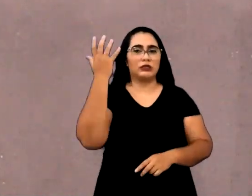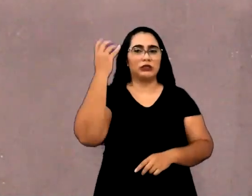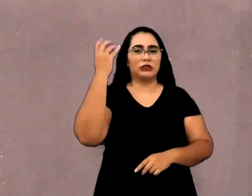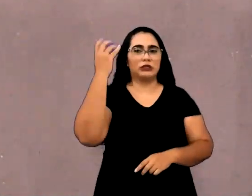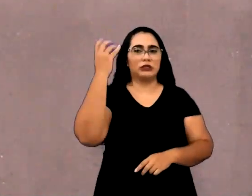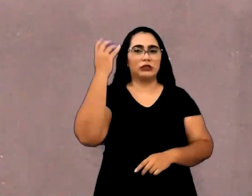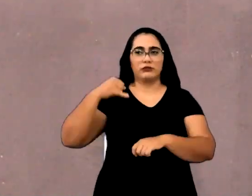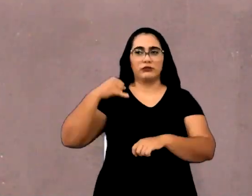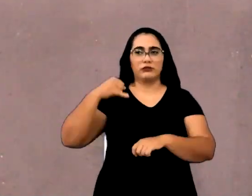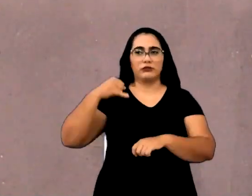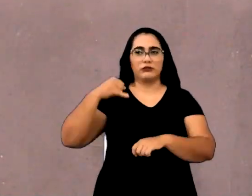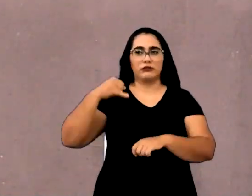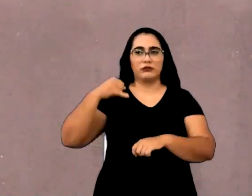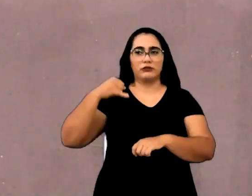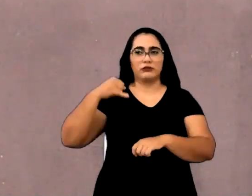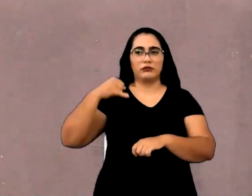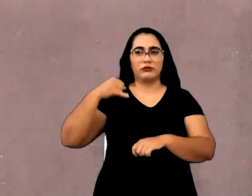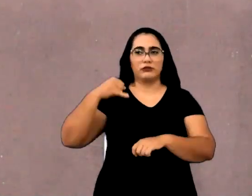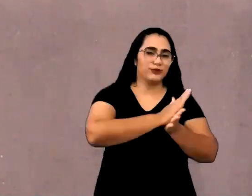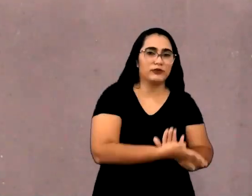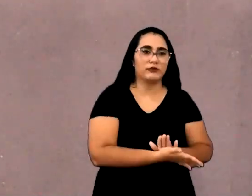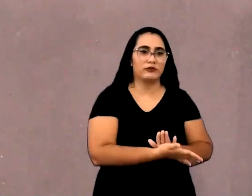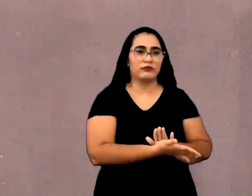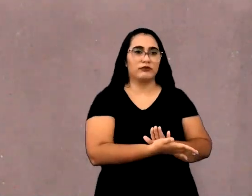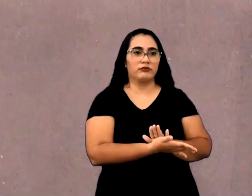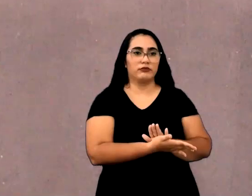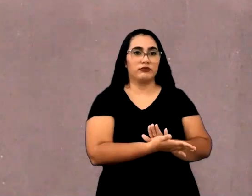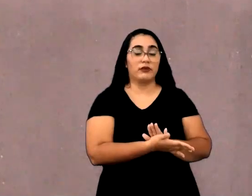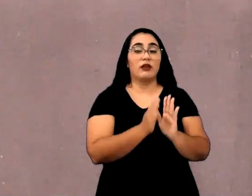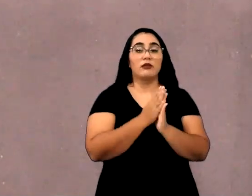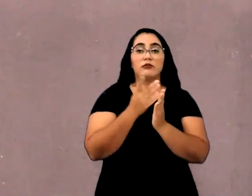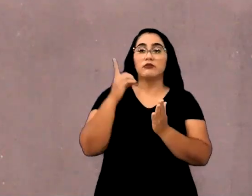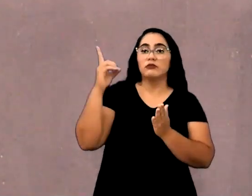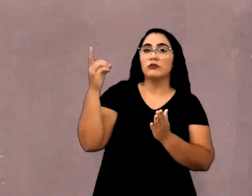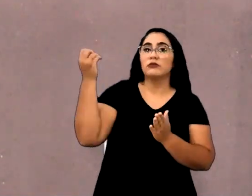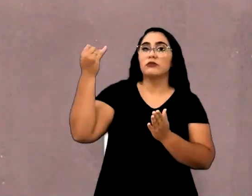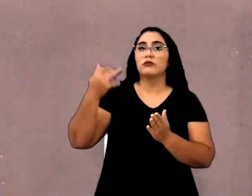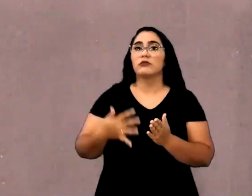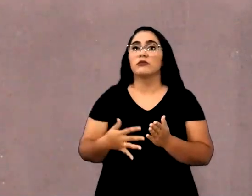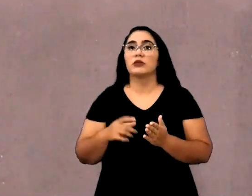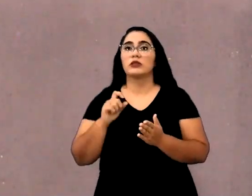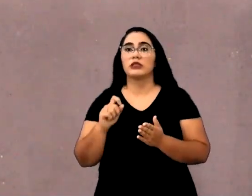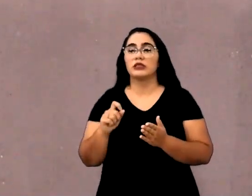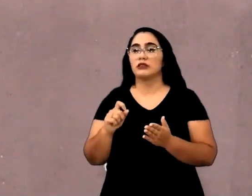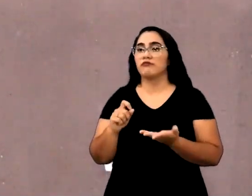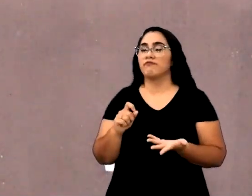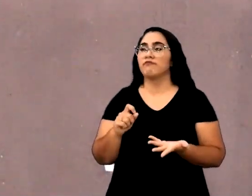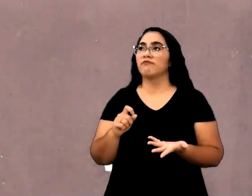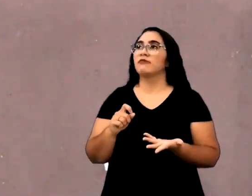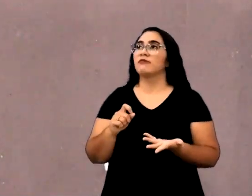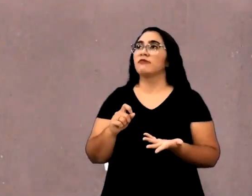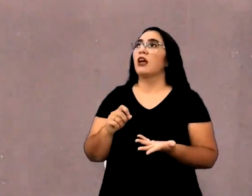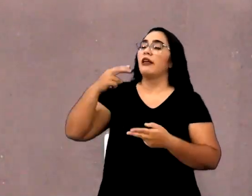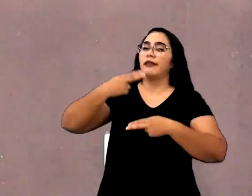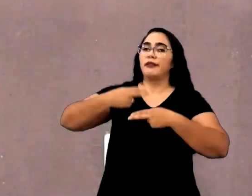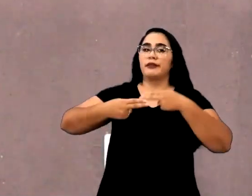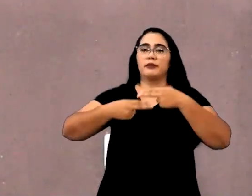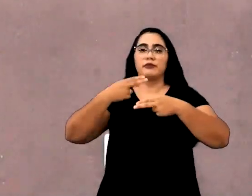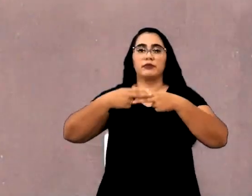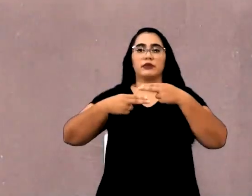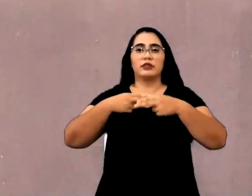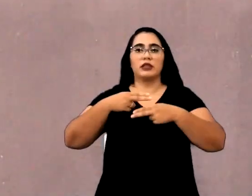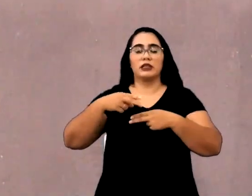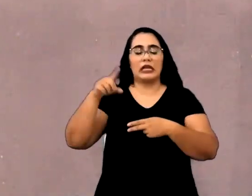Jerusalém, estava toda destruída. E a Bíblia diz que ele se voltou para o Senhor e passou muitos